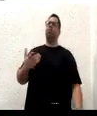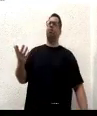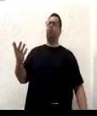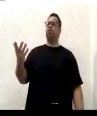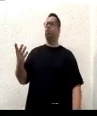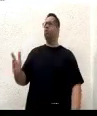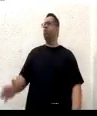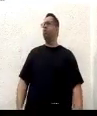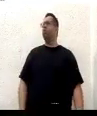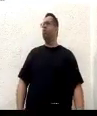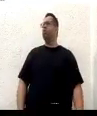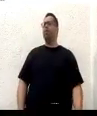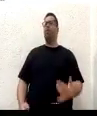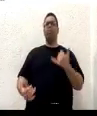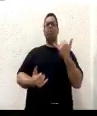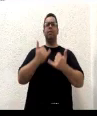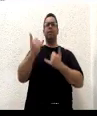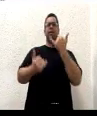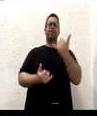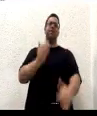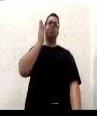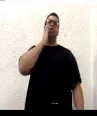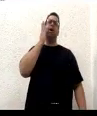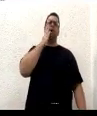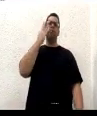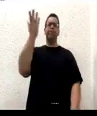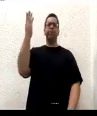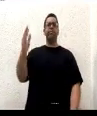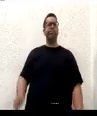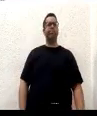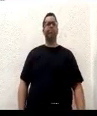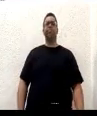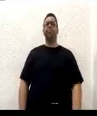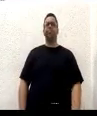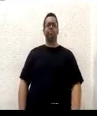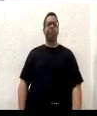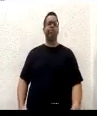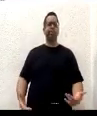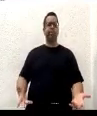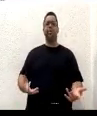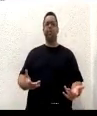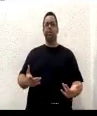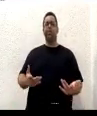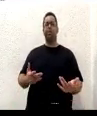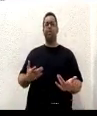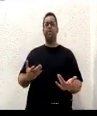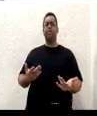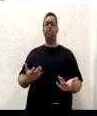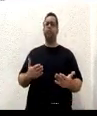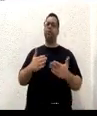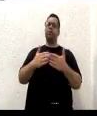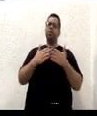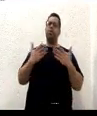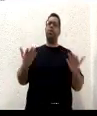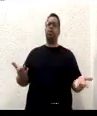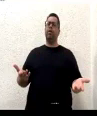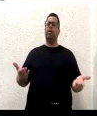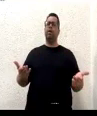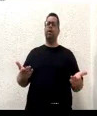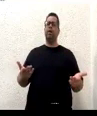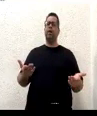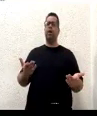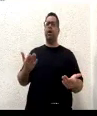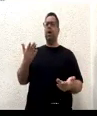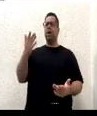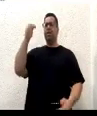isso é brincadeira com o brasileiro, não é? Dá licença, hein, governo federal. Dá licença. O povo não é idiota